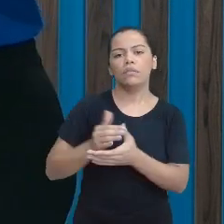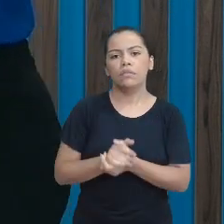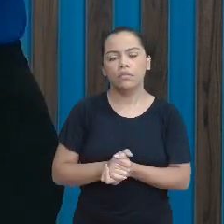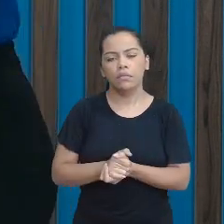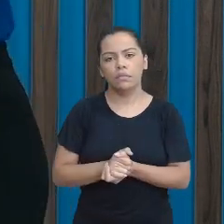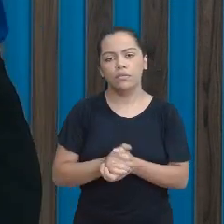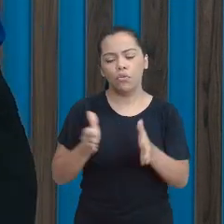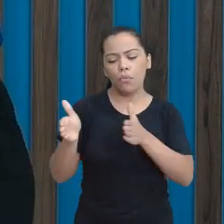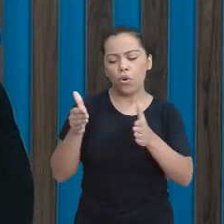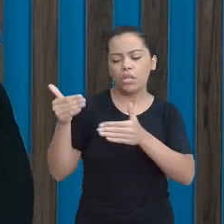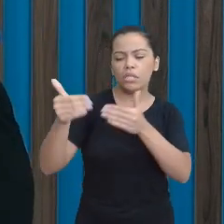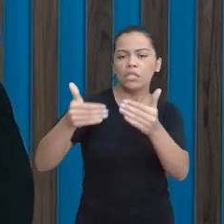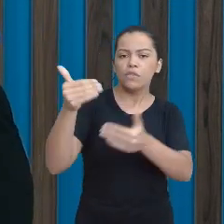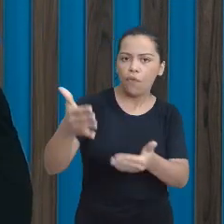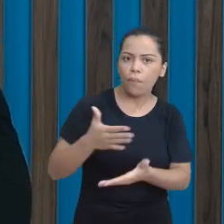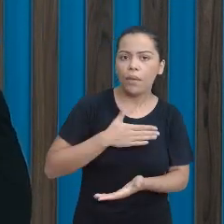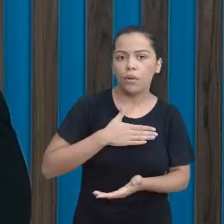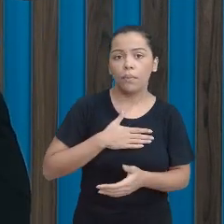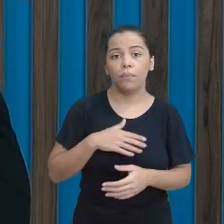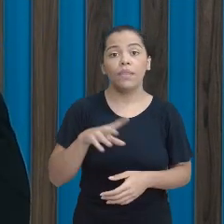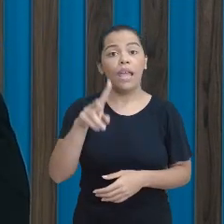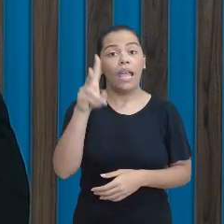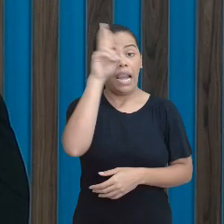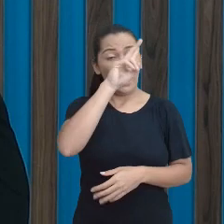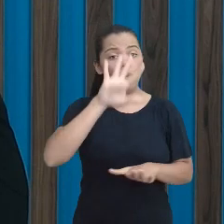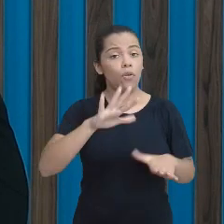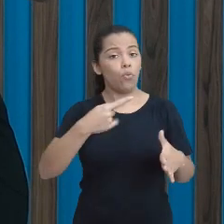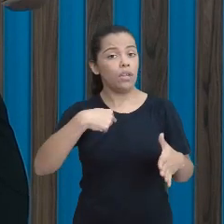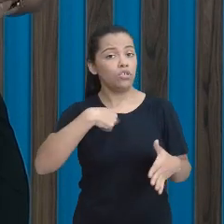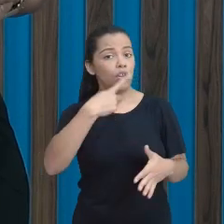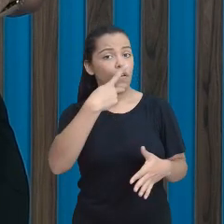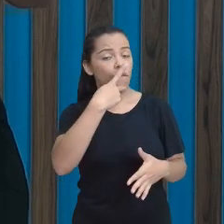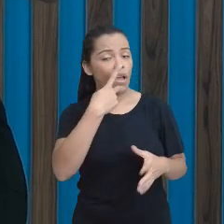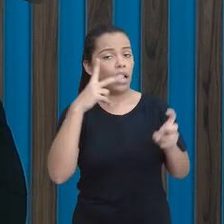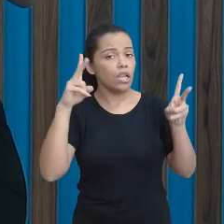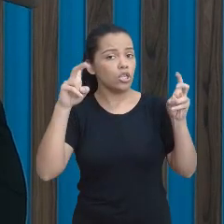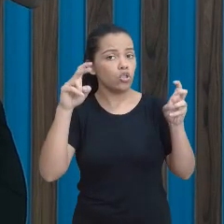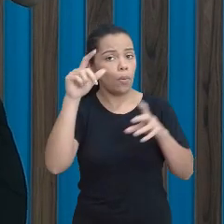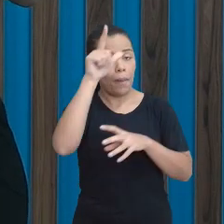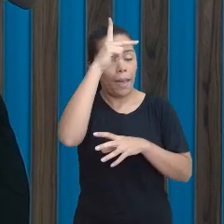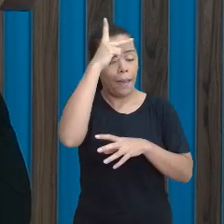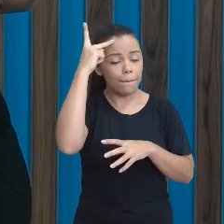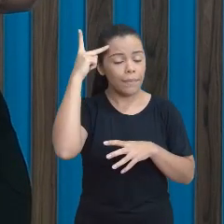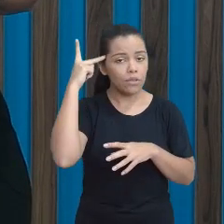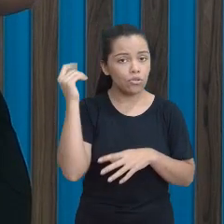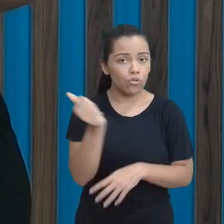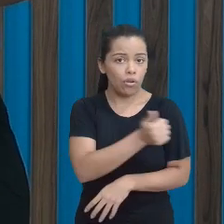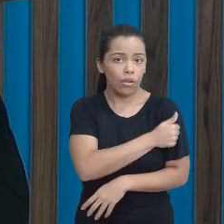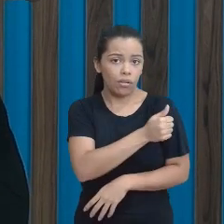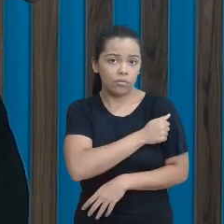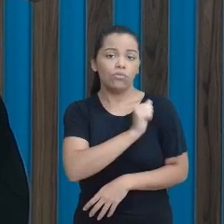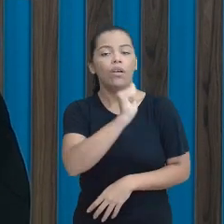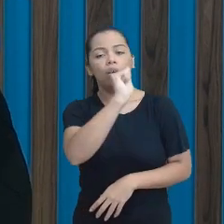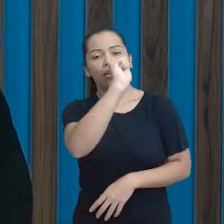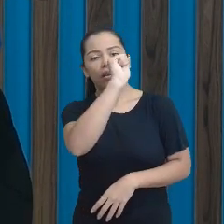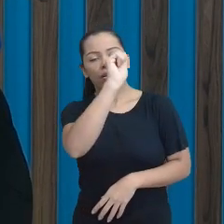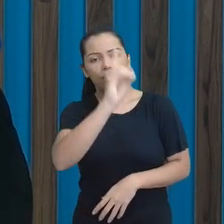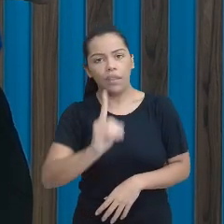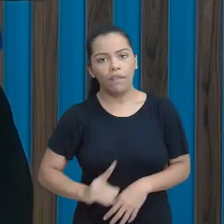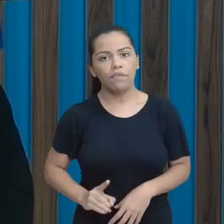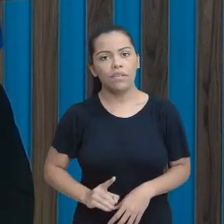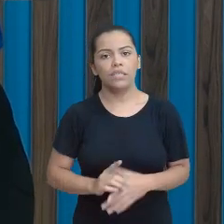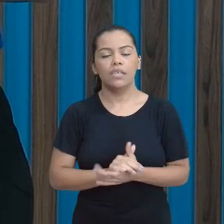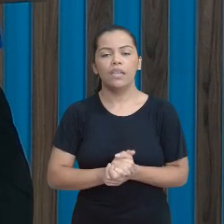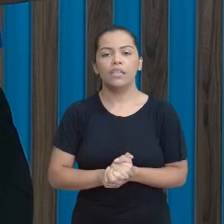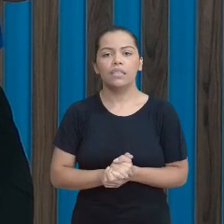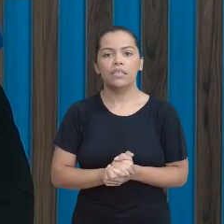Lembrem que quando a gente fala de desenvolvimento da pessoa com deficiência, do estudante com deficiência, um dos aspectos que a gente